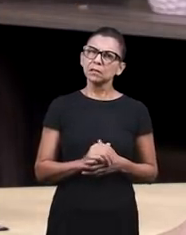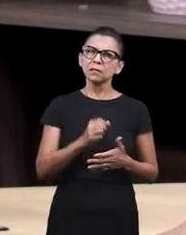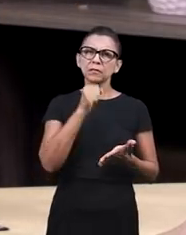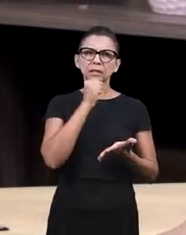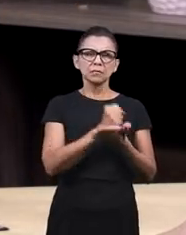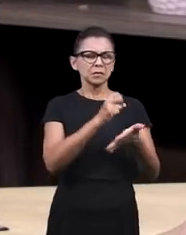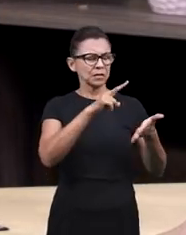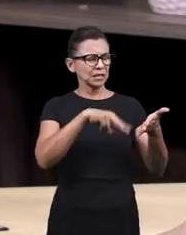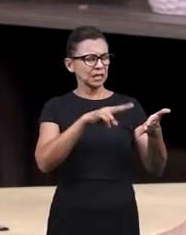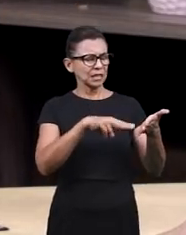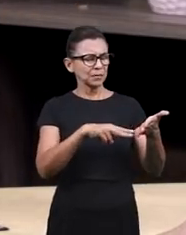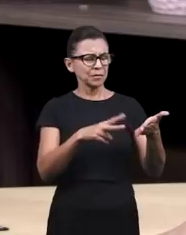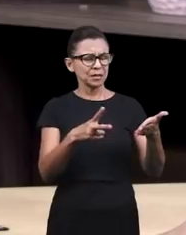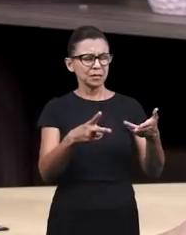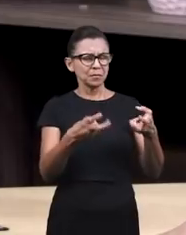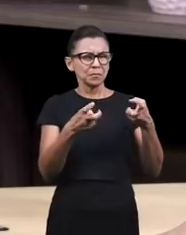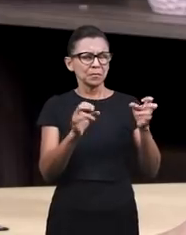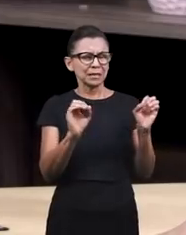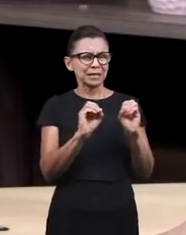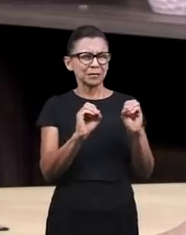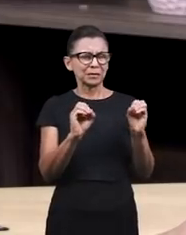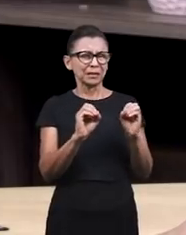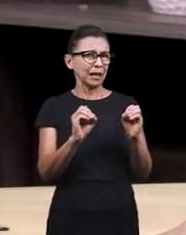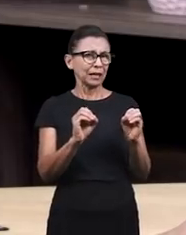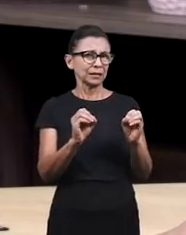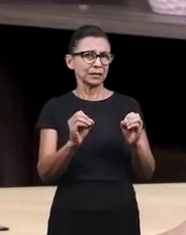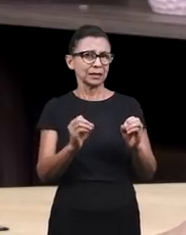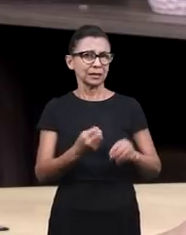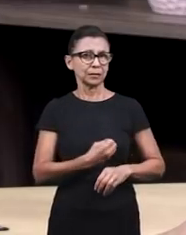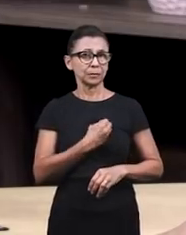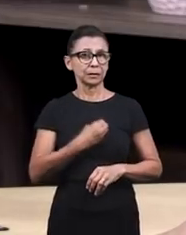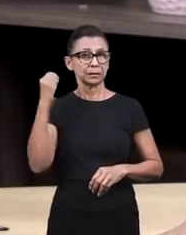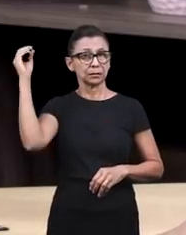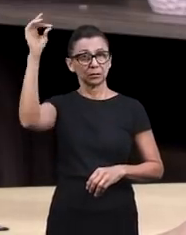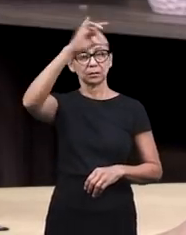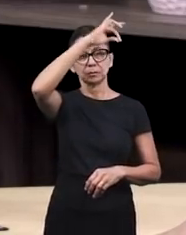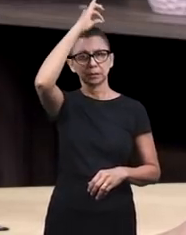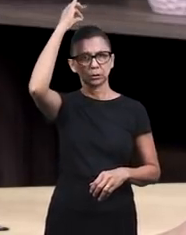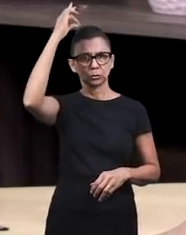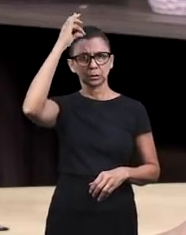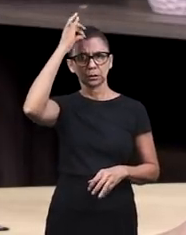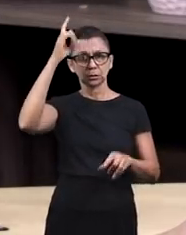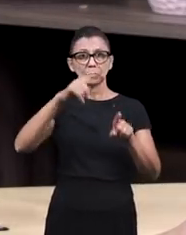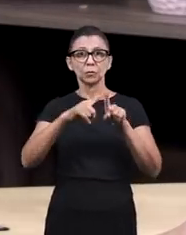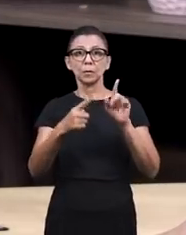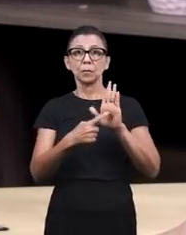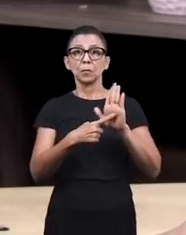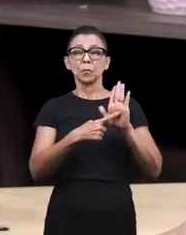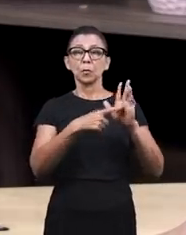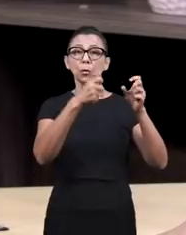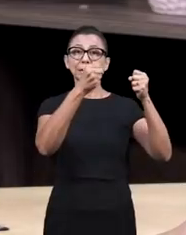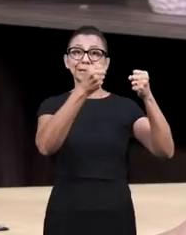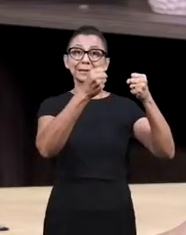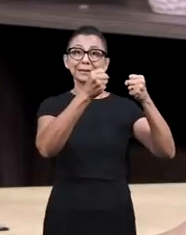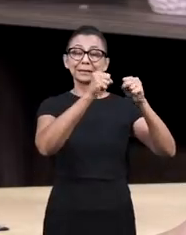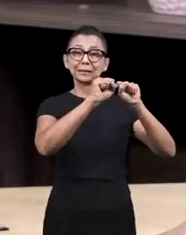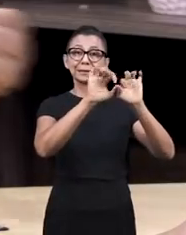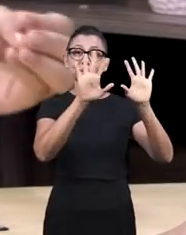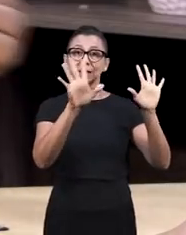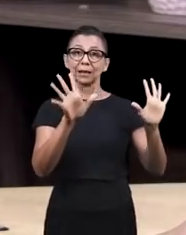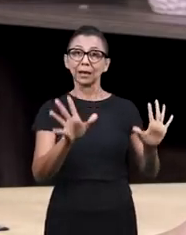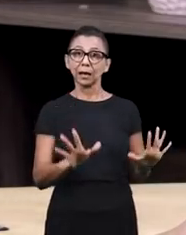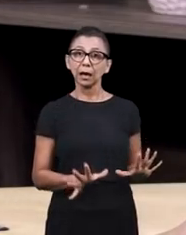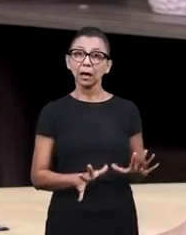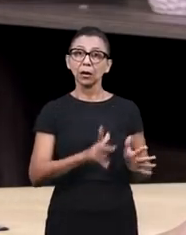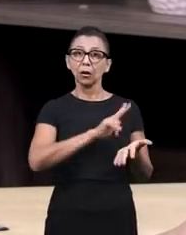ali a ação do Espírito Santo, mas ela está clara, inclusive até de maneira explícita, escrita, literal, ao longo